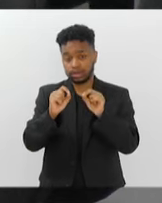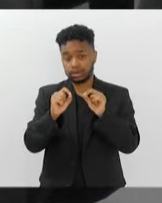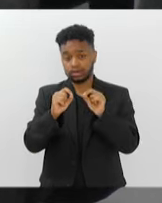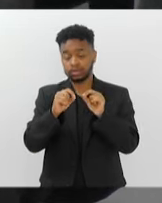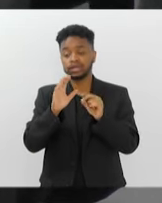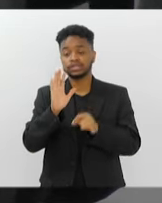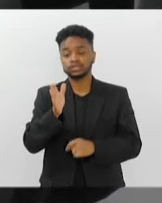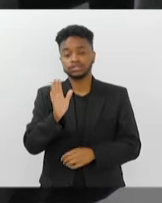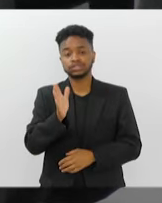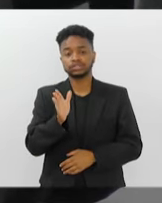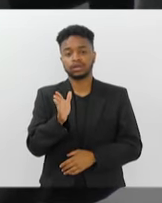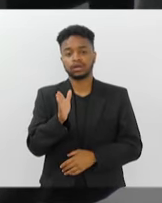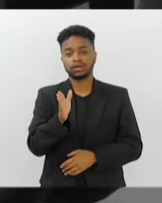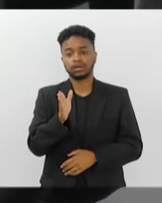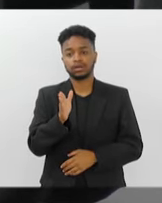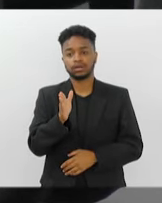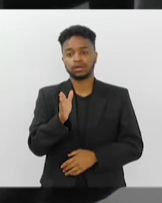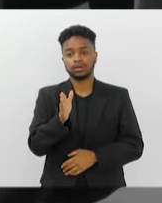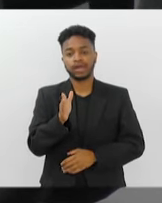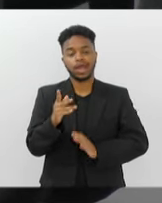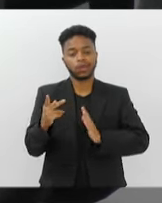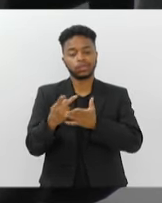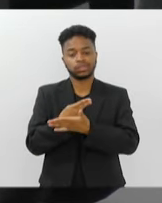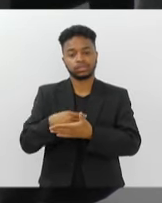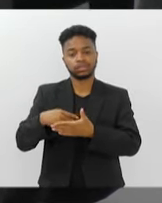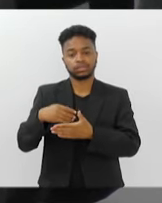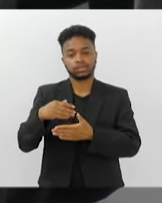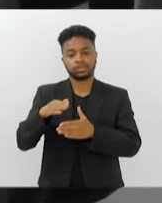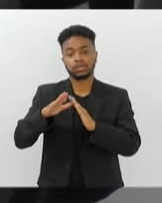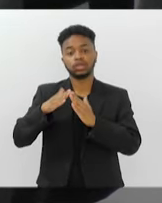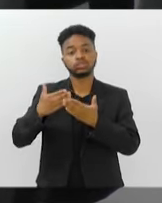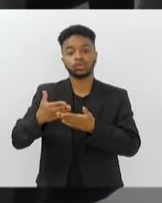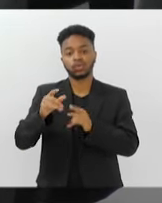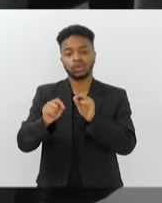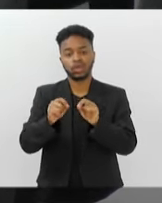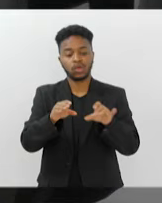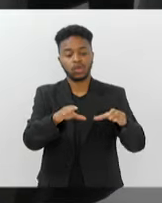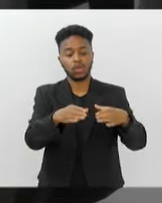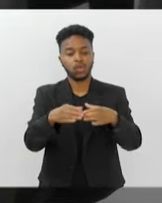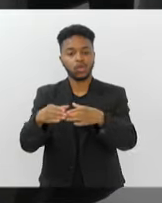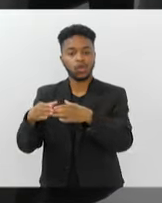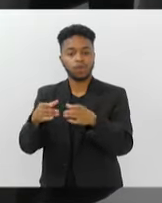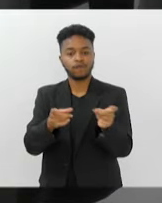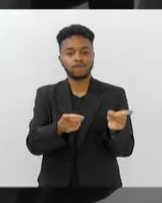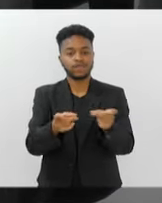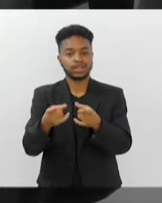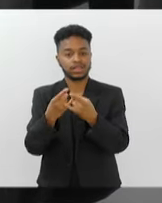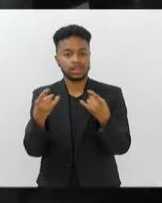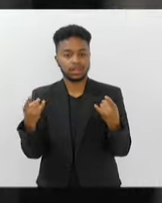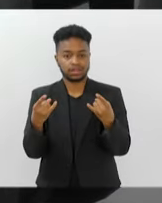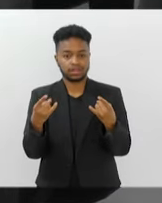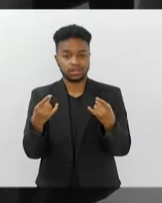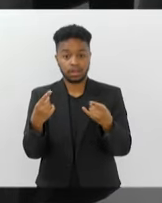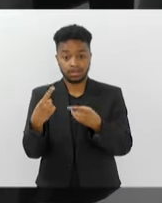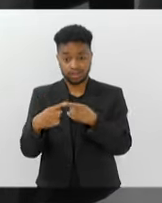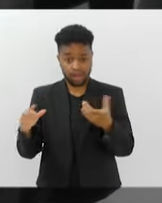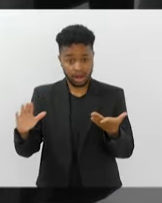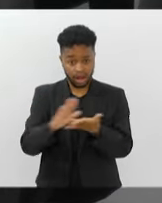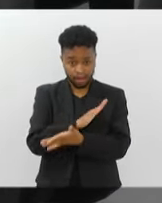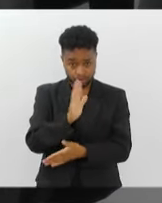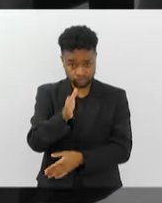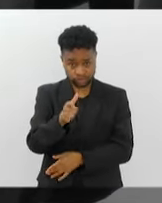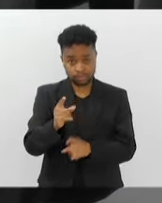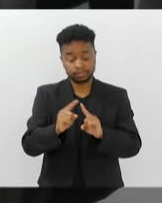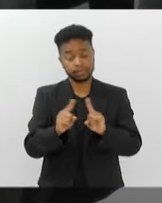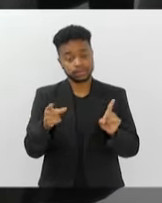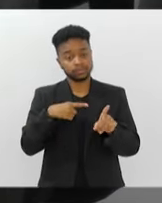a a porta das escolas tá os cambistas não se tem mais ingresso mas tá cheio